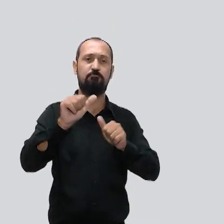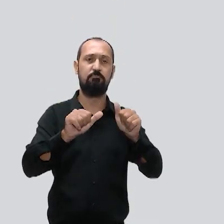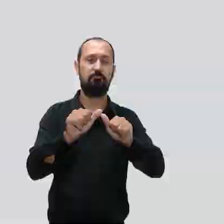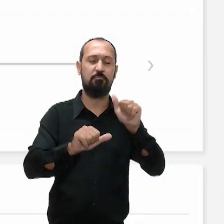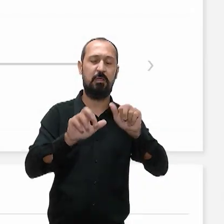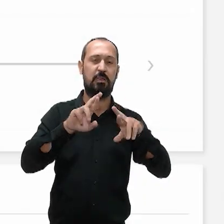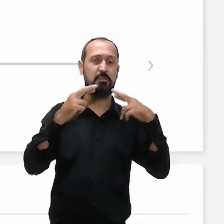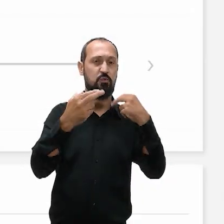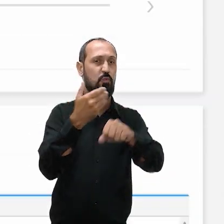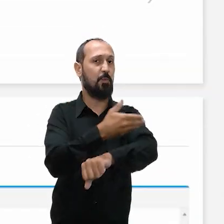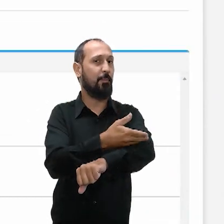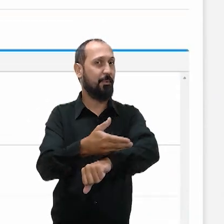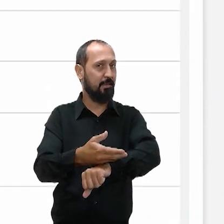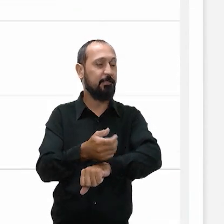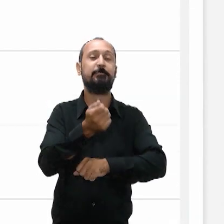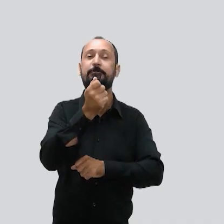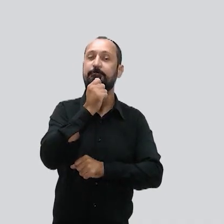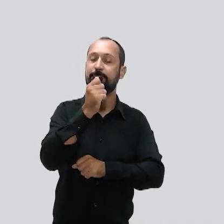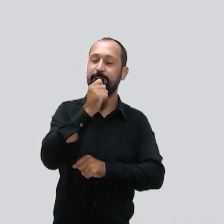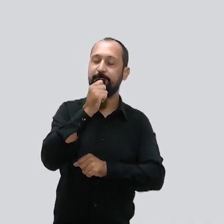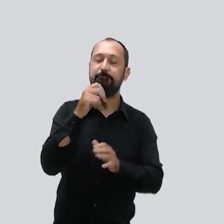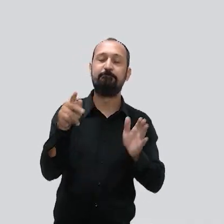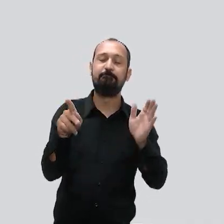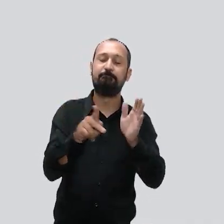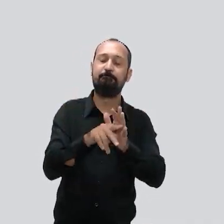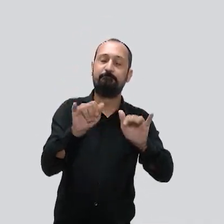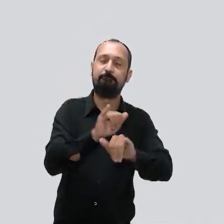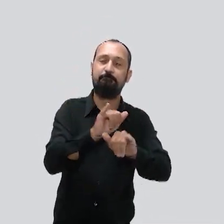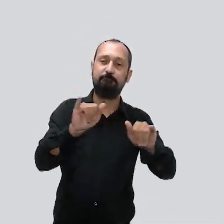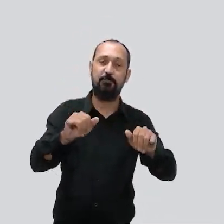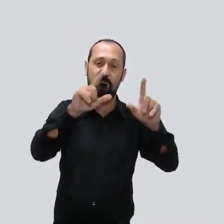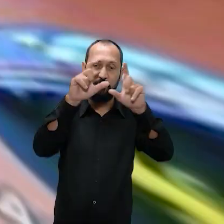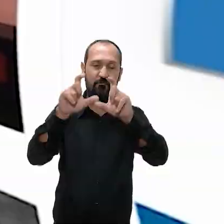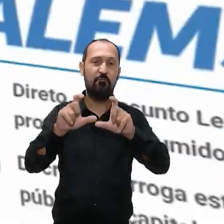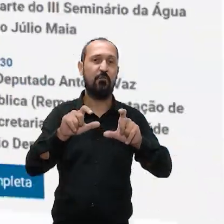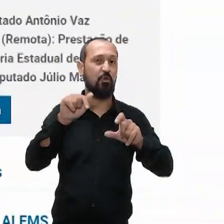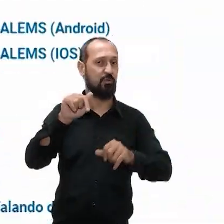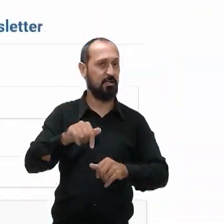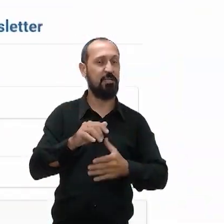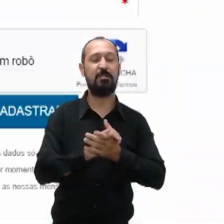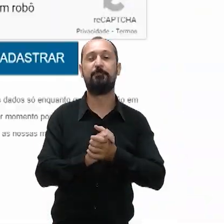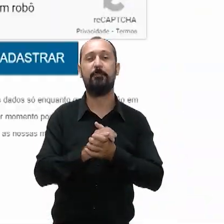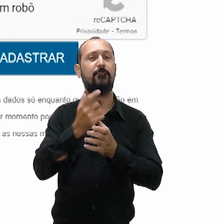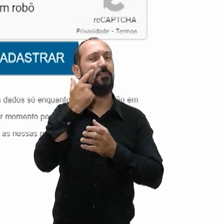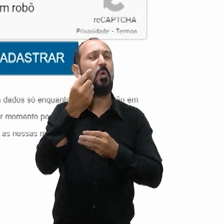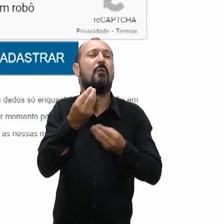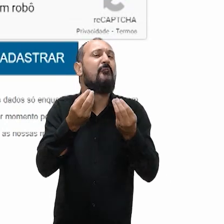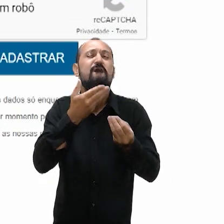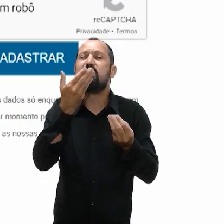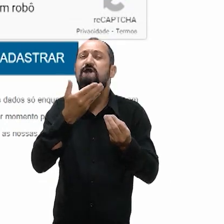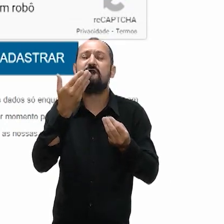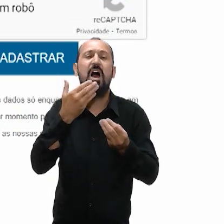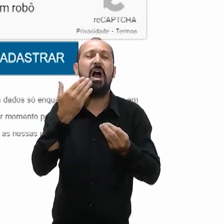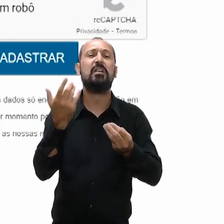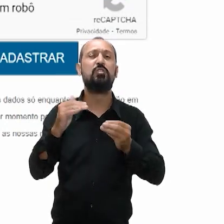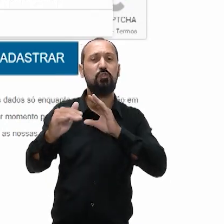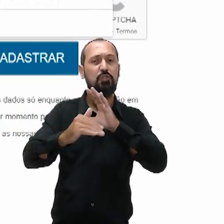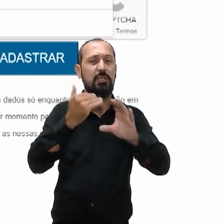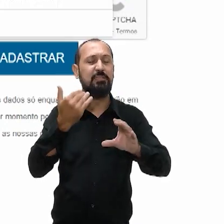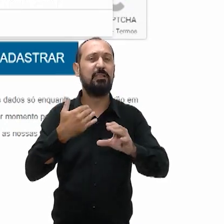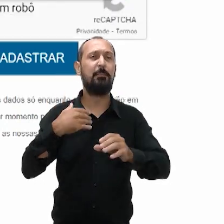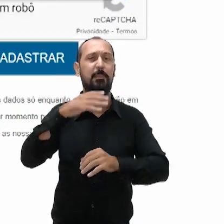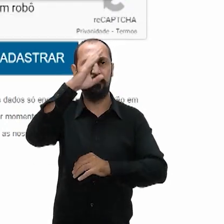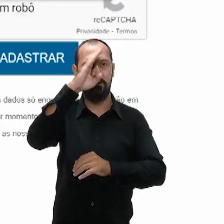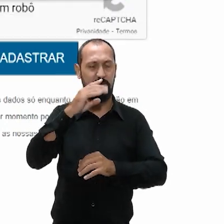analisados durante as sessões plenárias e ainda matérias e fotos do Parlamento. Veja como é fácil receber gratuitamente o